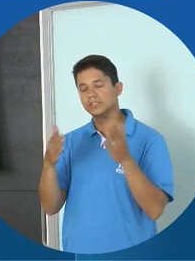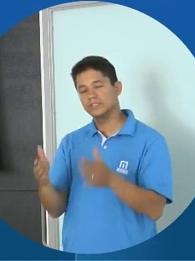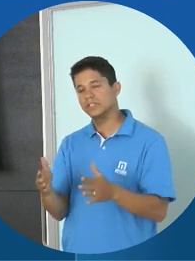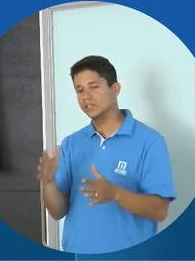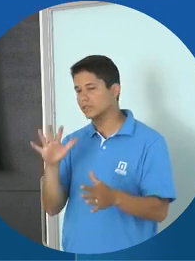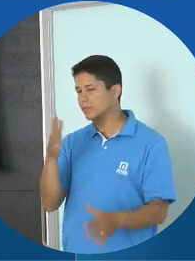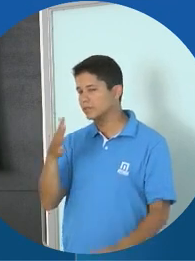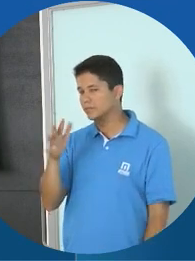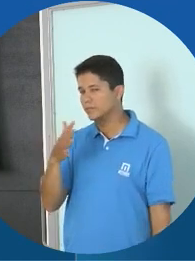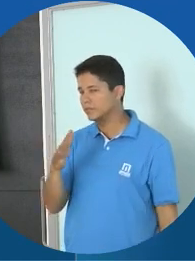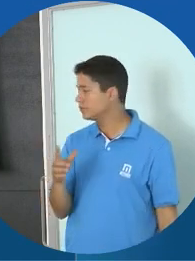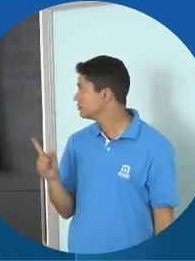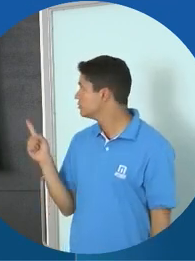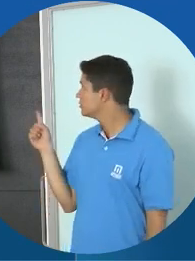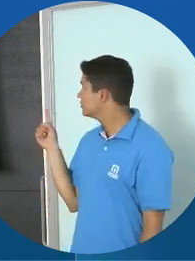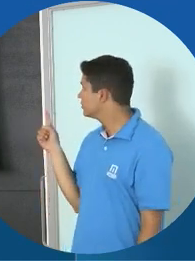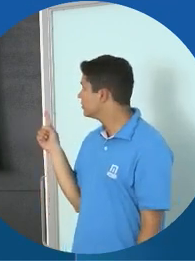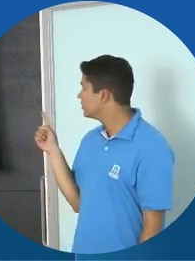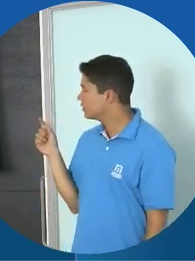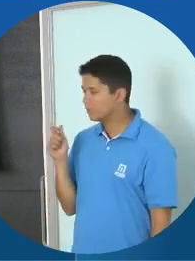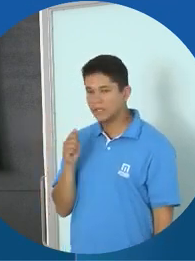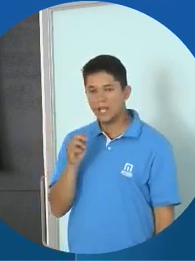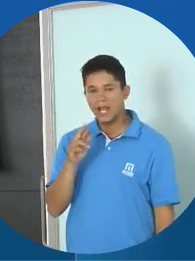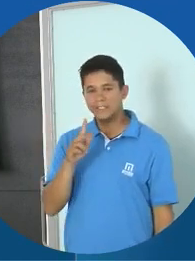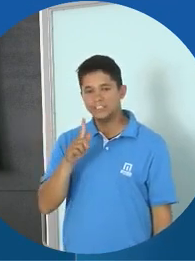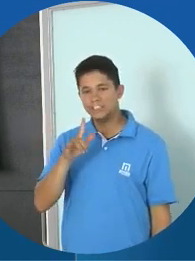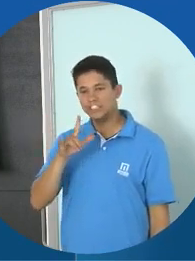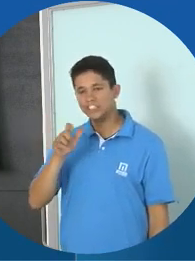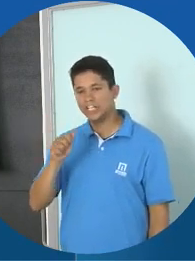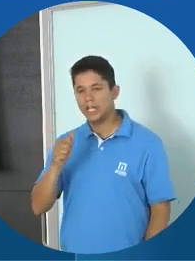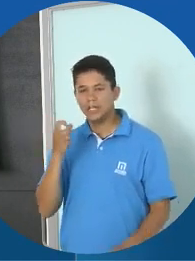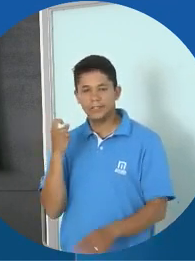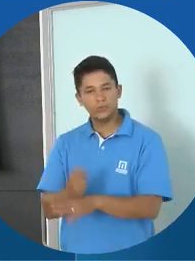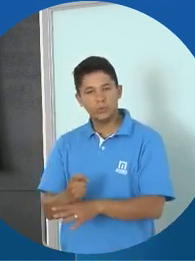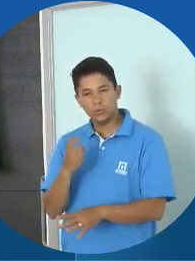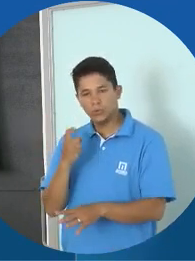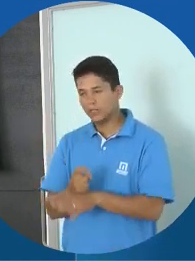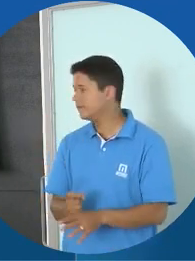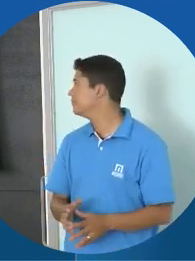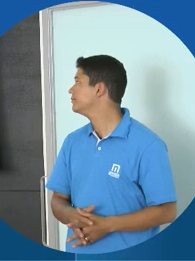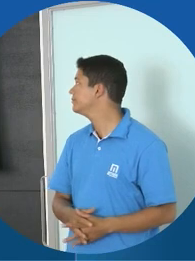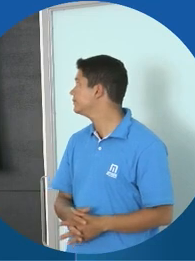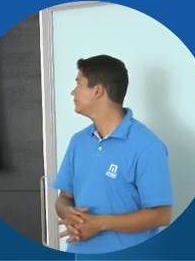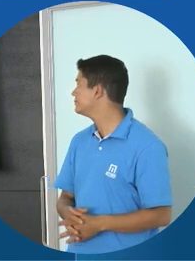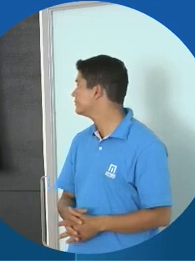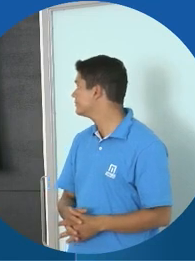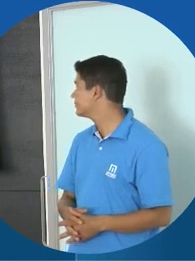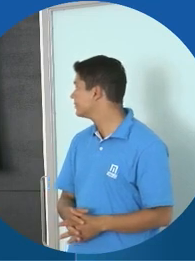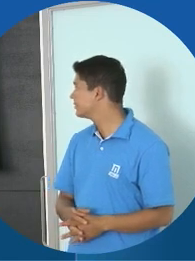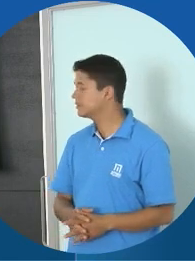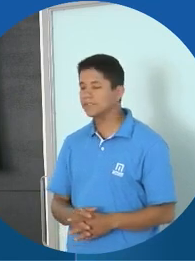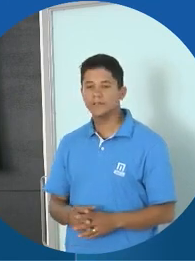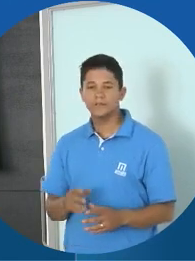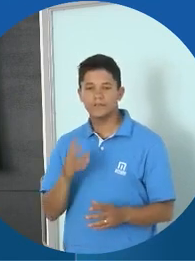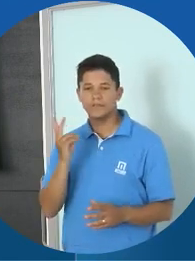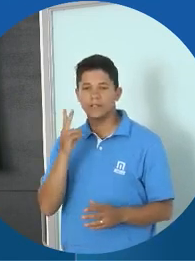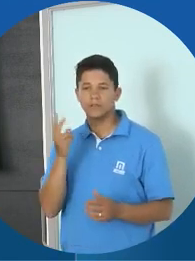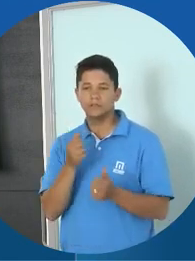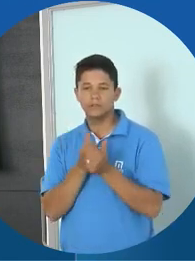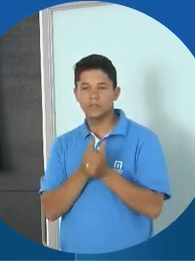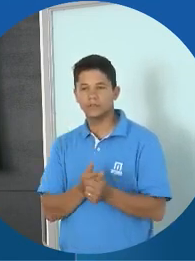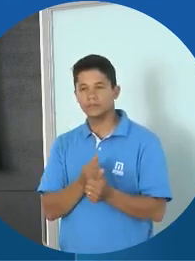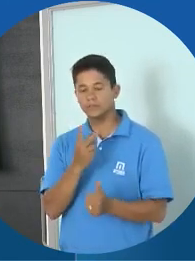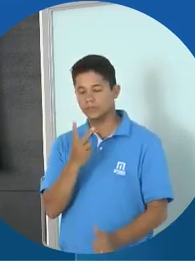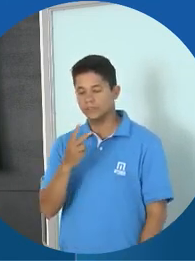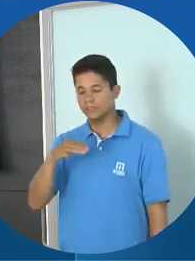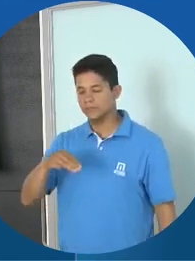classificação de argila como dura. Então, a gente tem um ganho aí, a gente chegou aos valores próximos a 2 MPa.